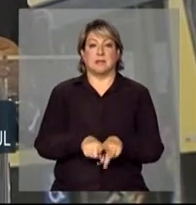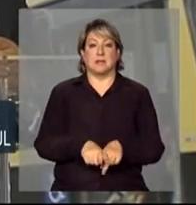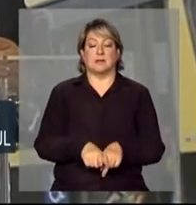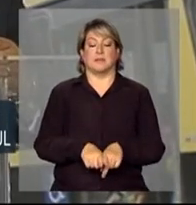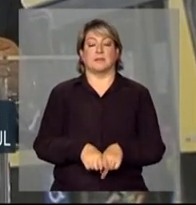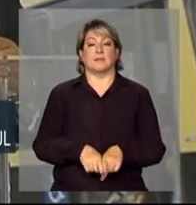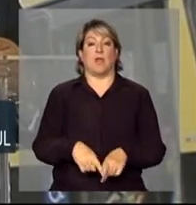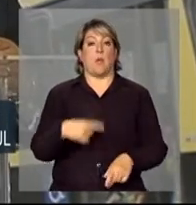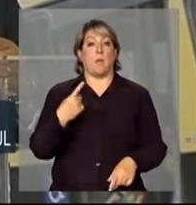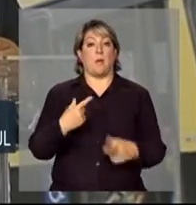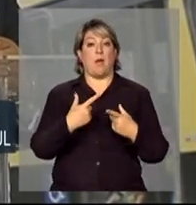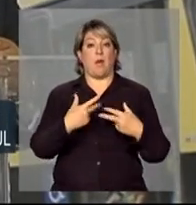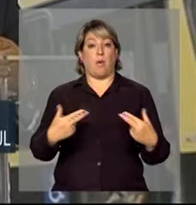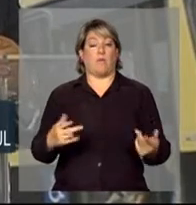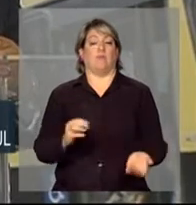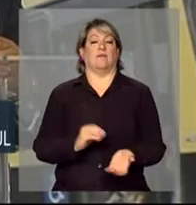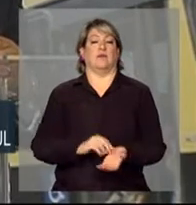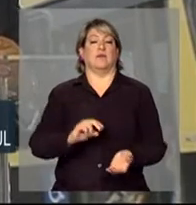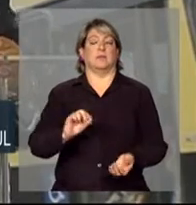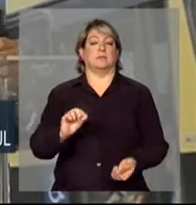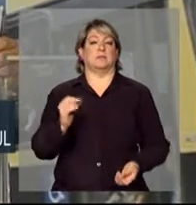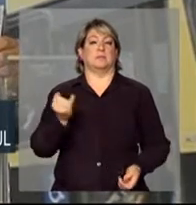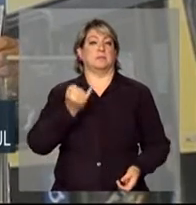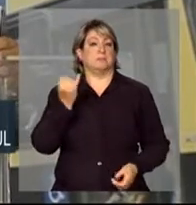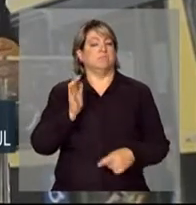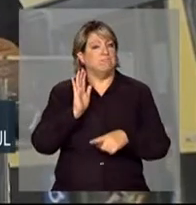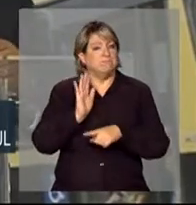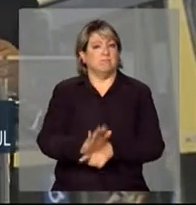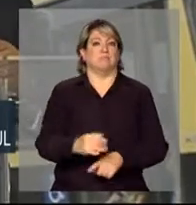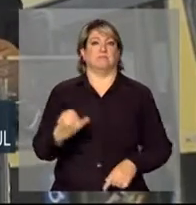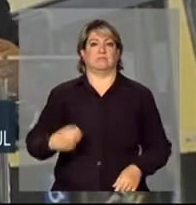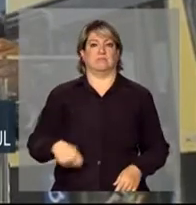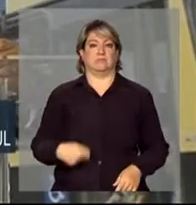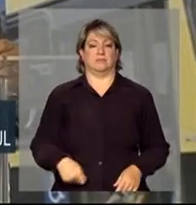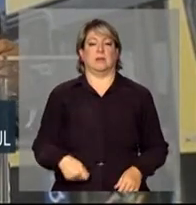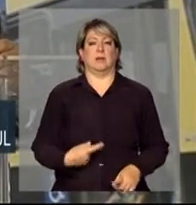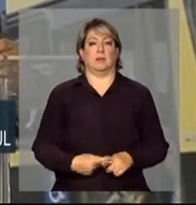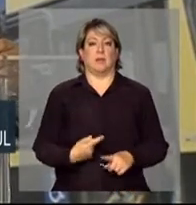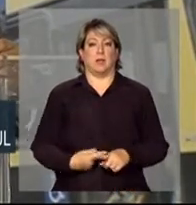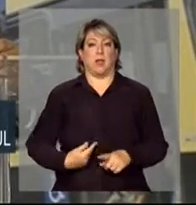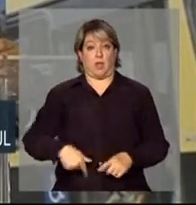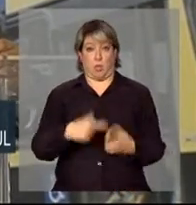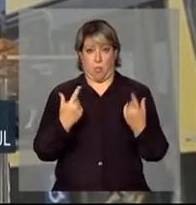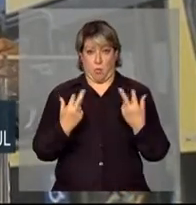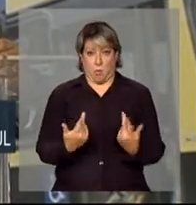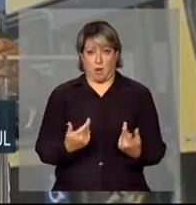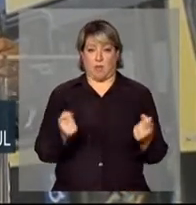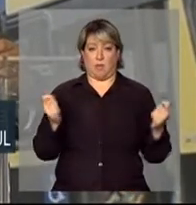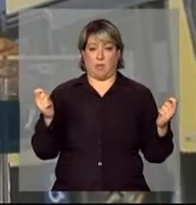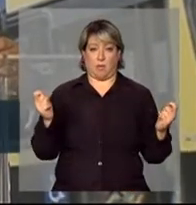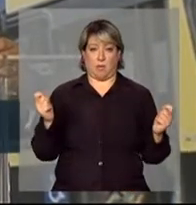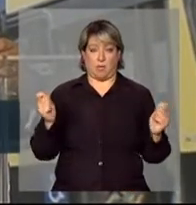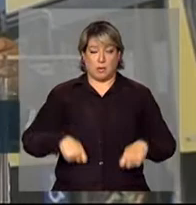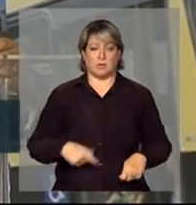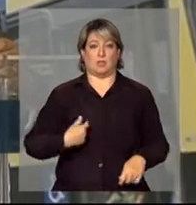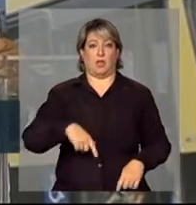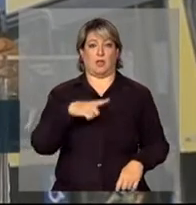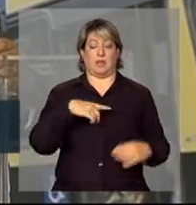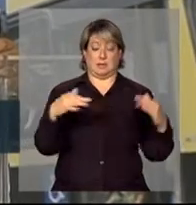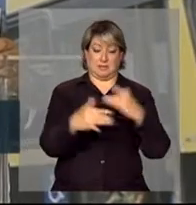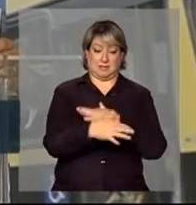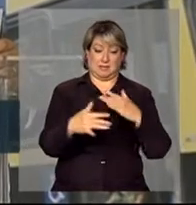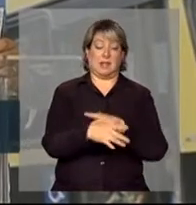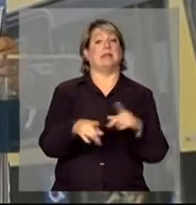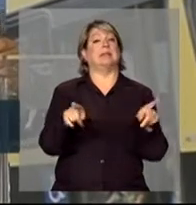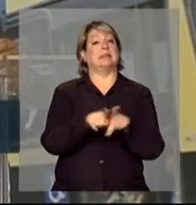importante, que é exatamente dar as condições, as mesmas condições que nós temos na área urbana, para a educação no campo.